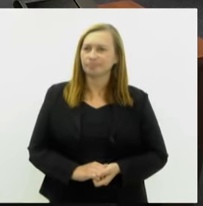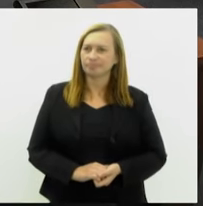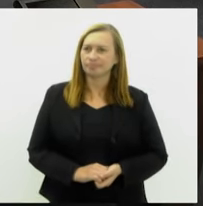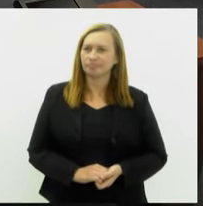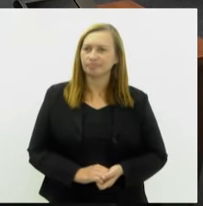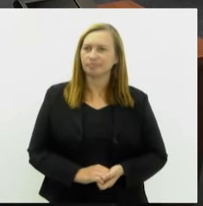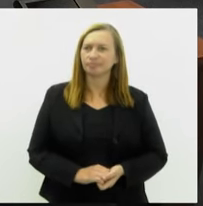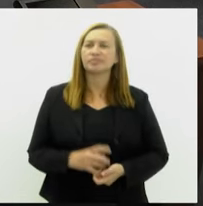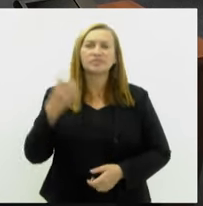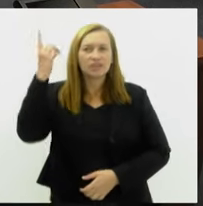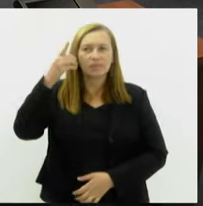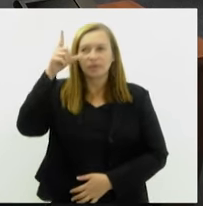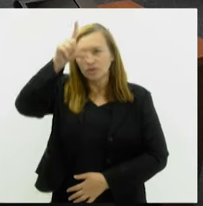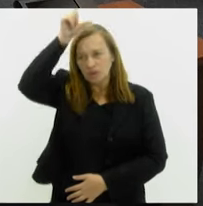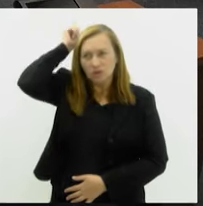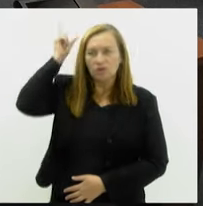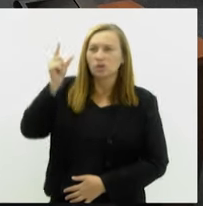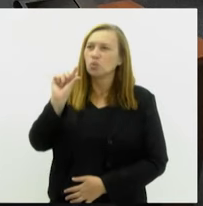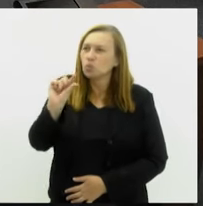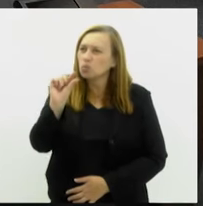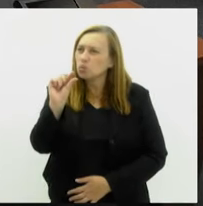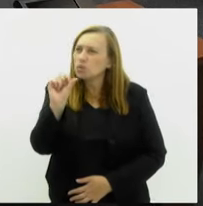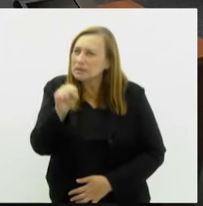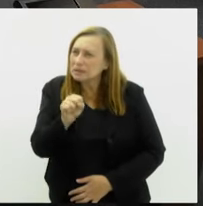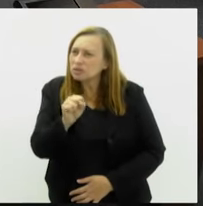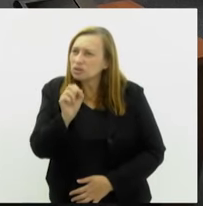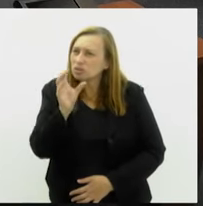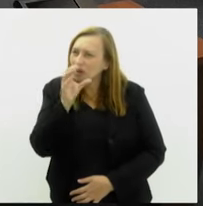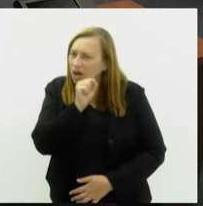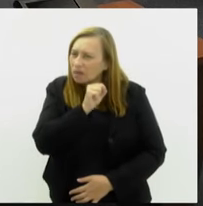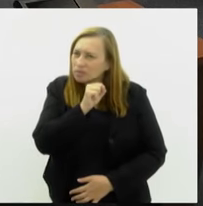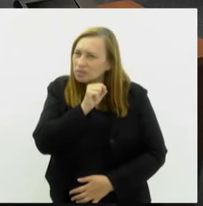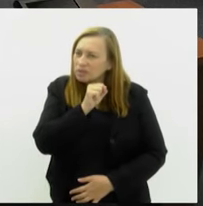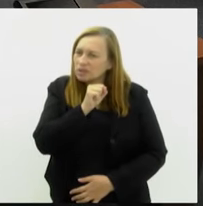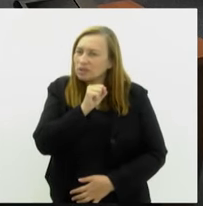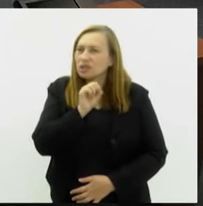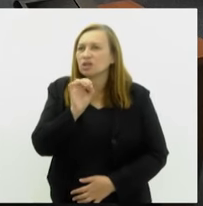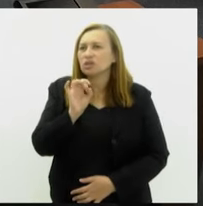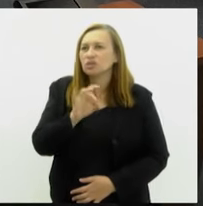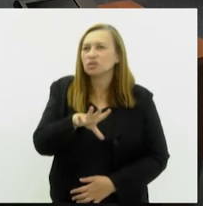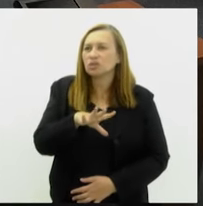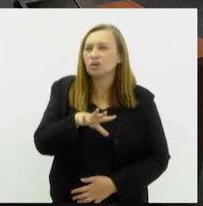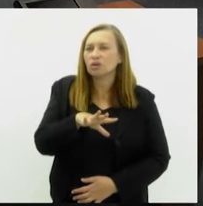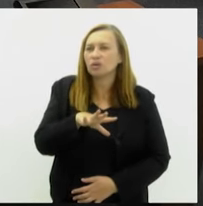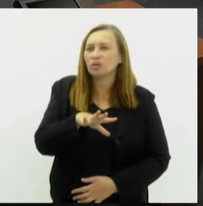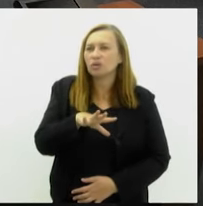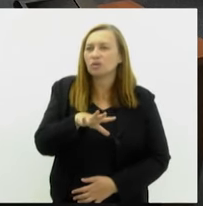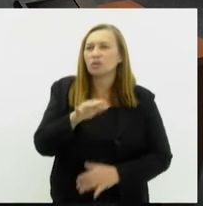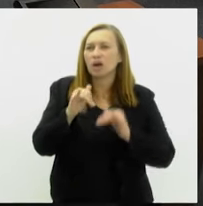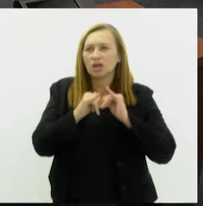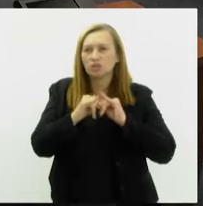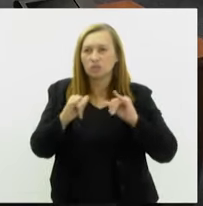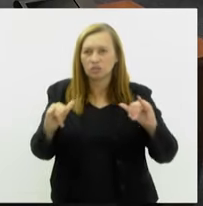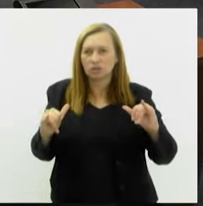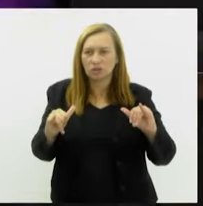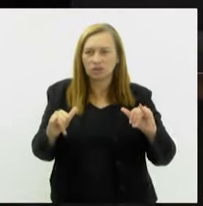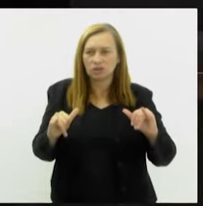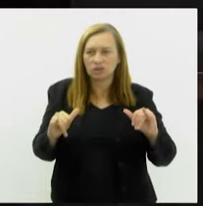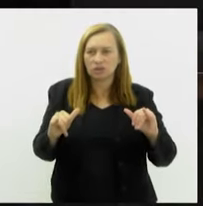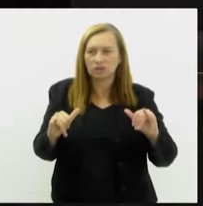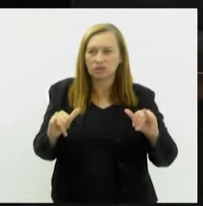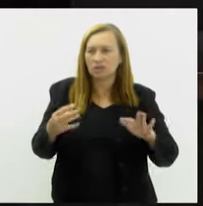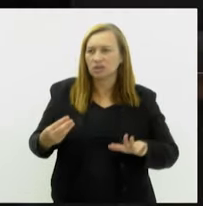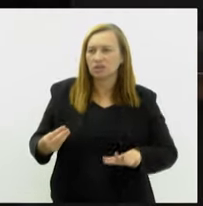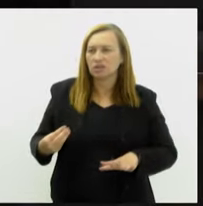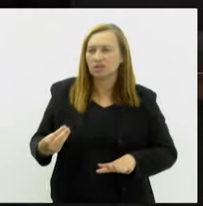Deputado Luiz Paulo, o senhor me concede um segundo, por gentileza? Exatamente. Só para fazer o anúncio da presença